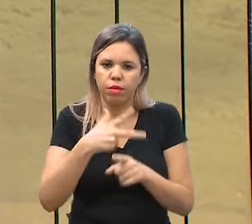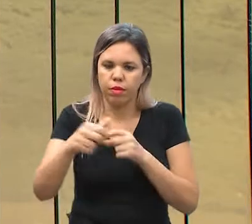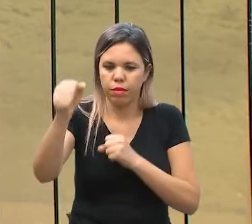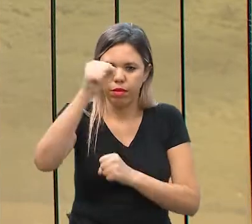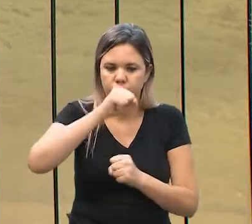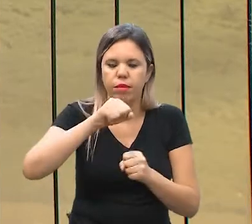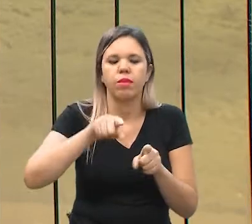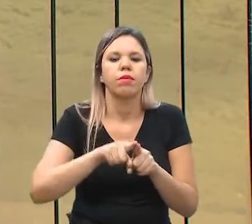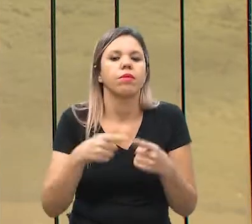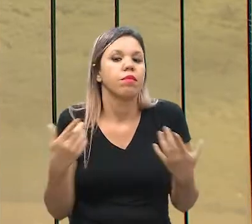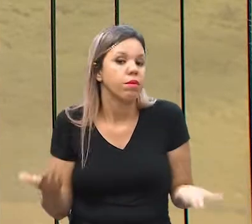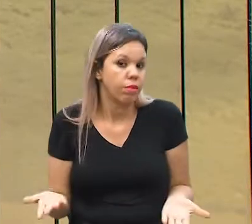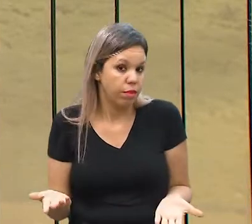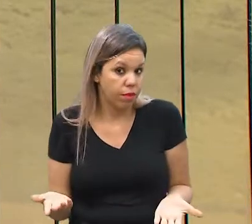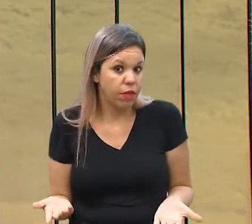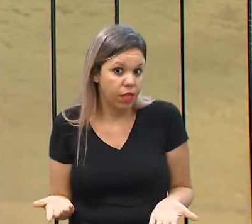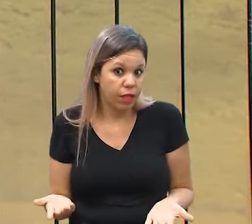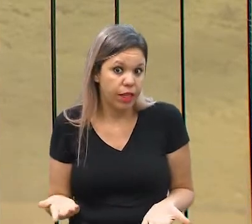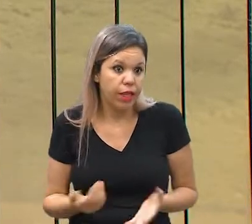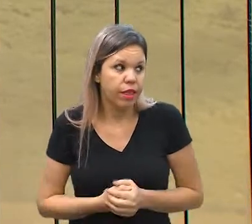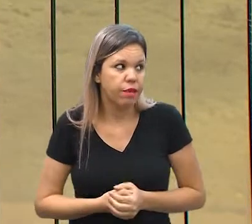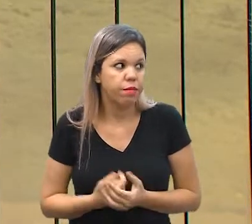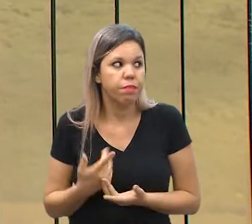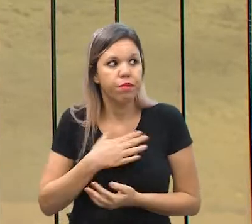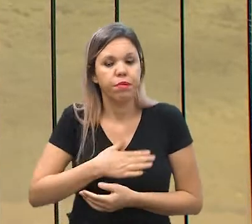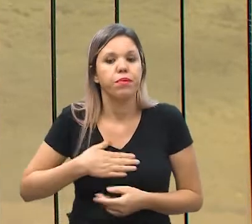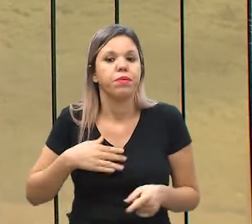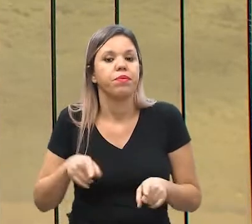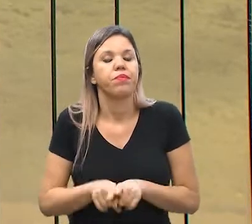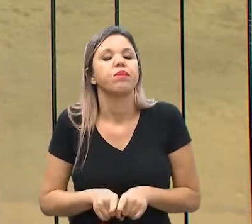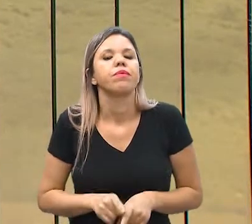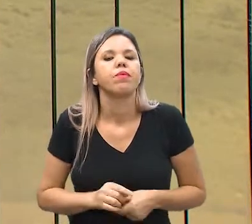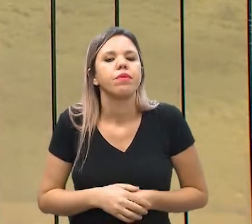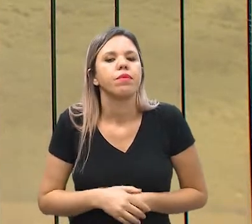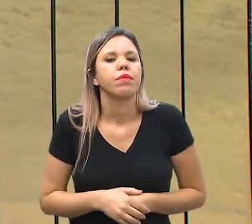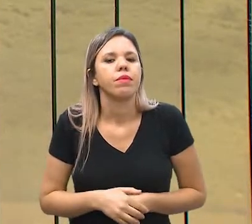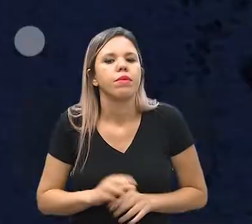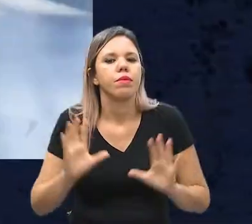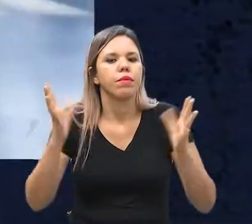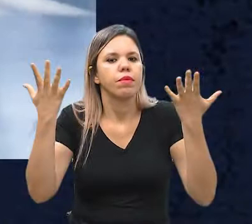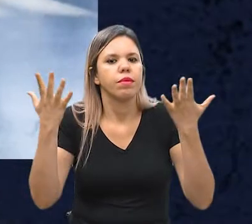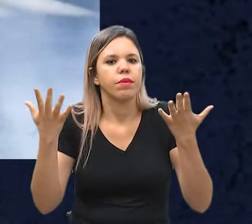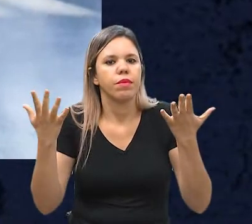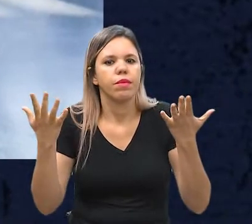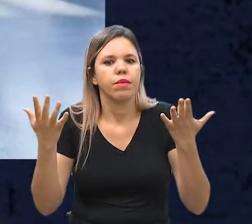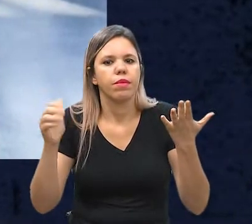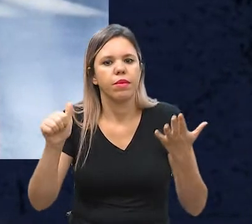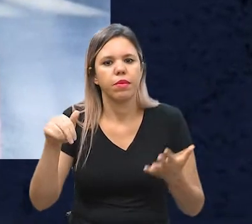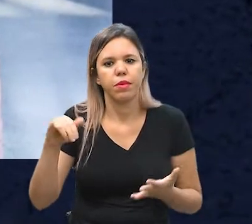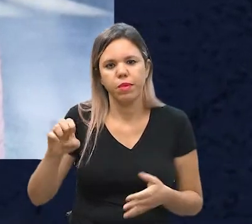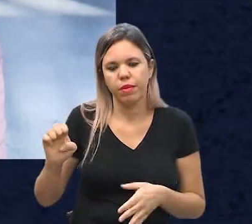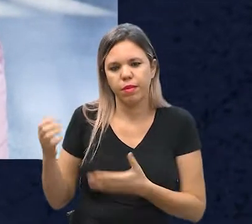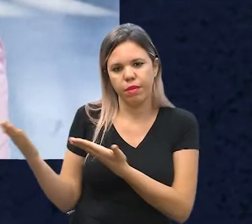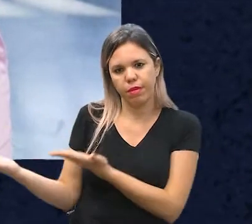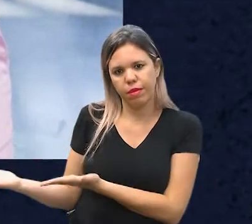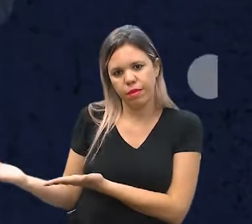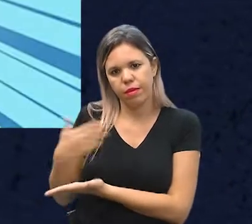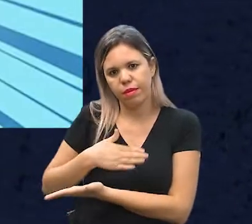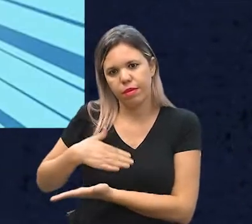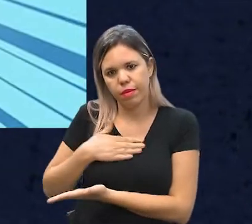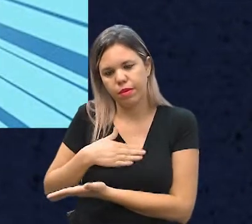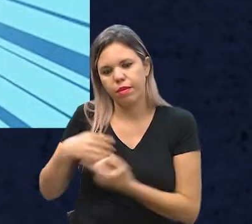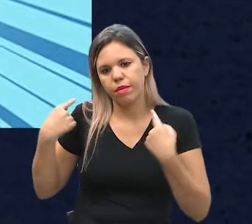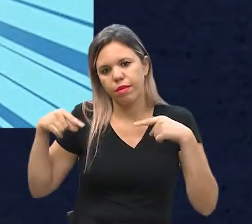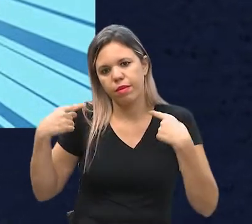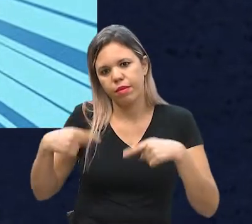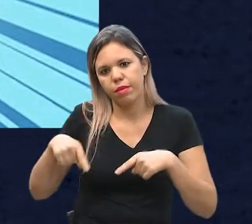super-heróis. Então, e gosto de festivais de anime. Então, cosplay, umas músicas